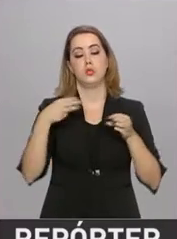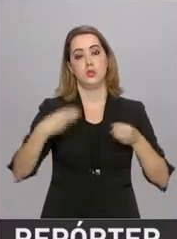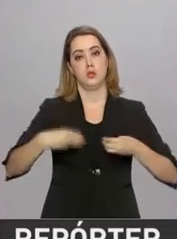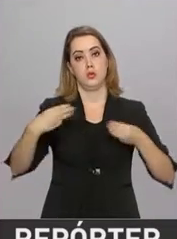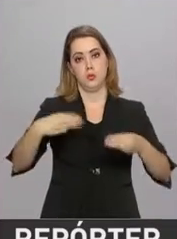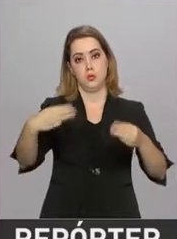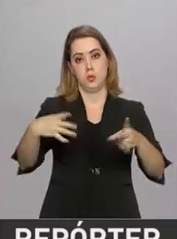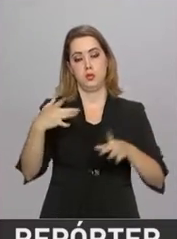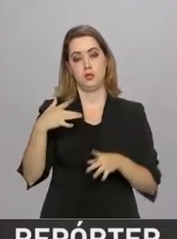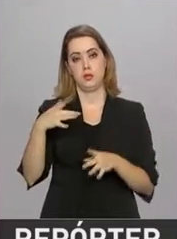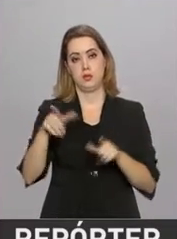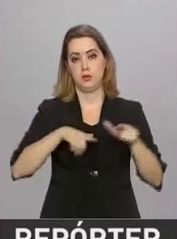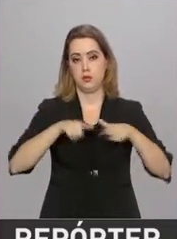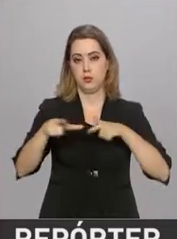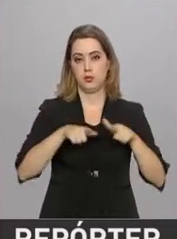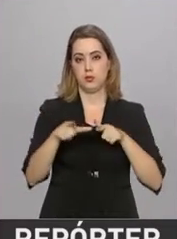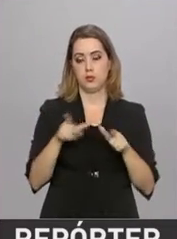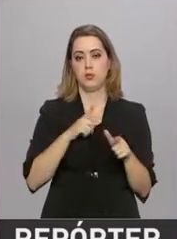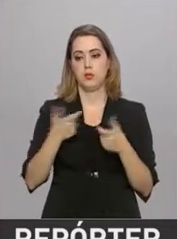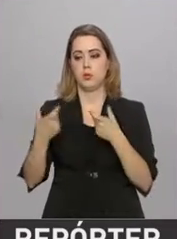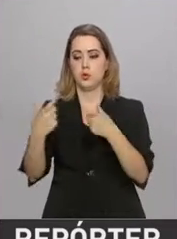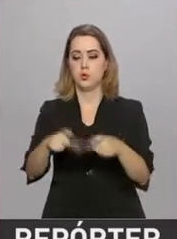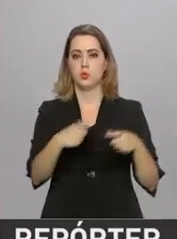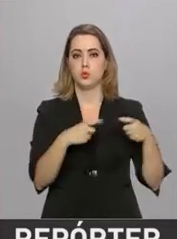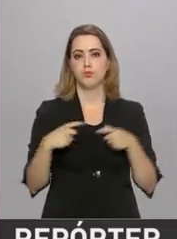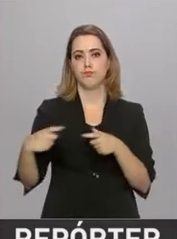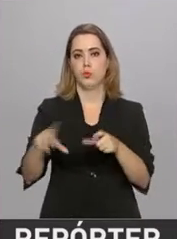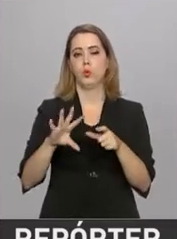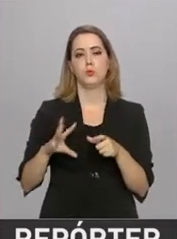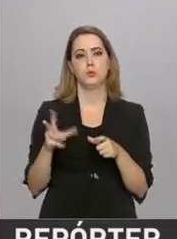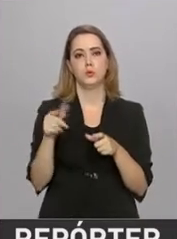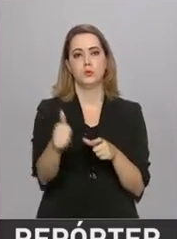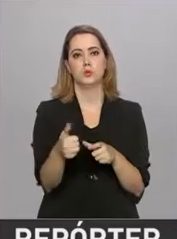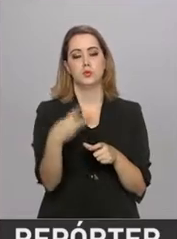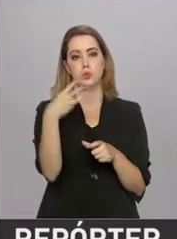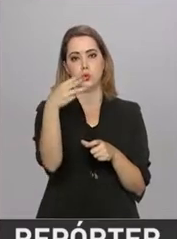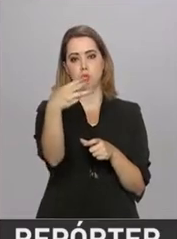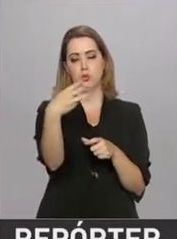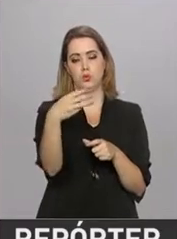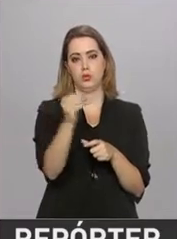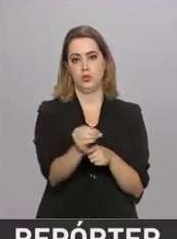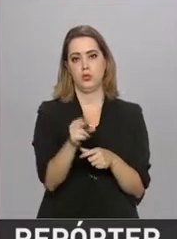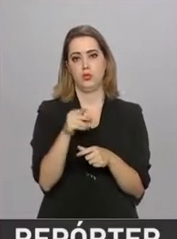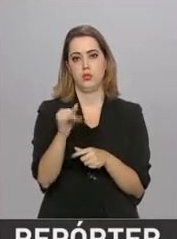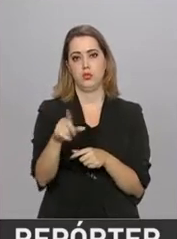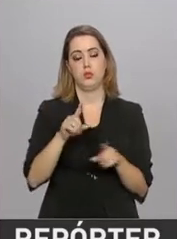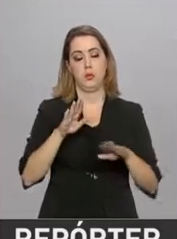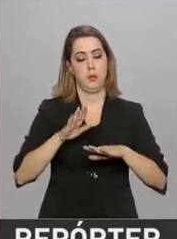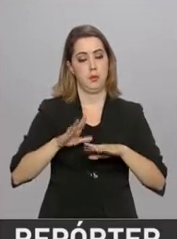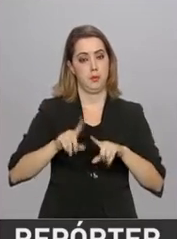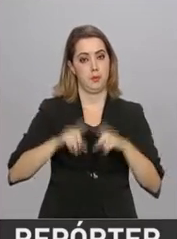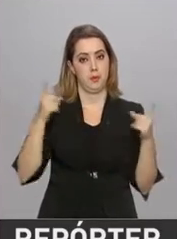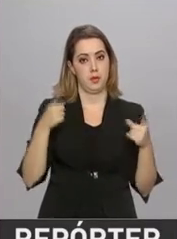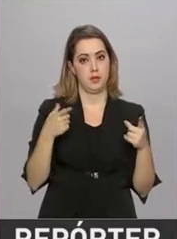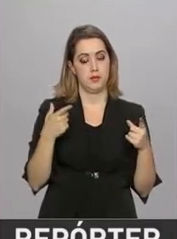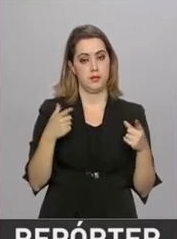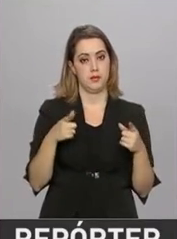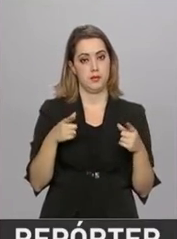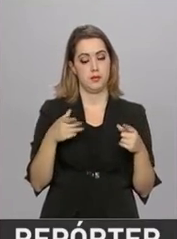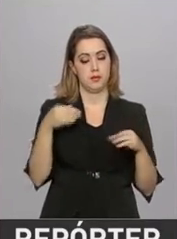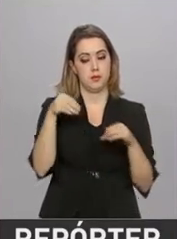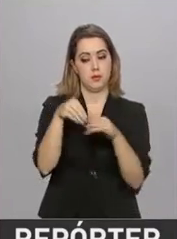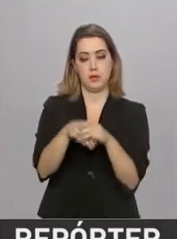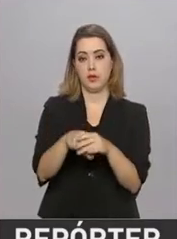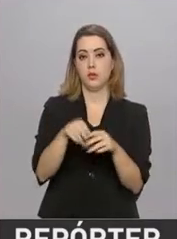dentro das nossas gerências agências e superintendências tá é mas em qualquer posto de atendimento dentro